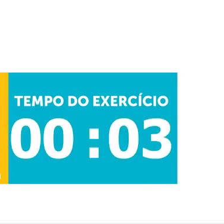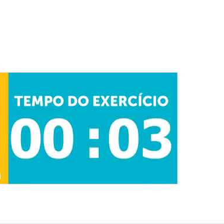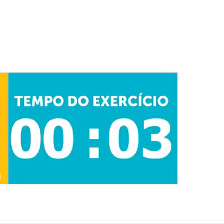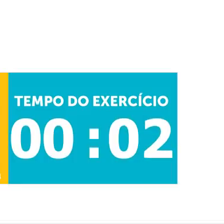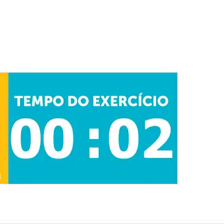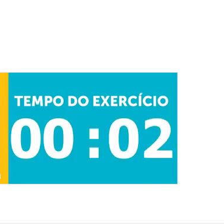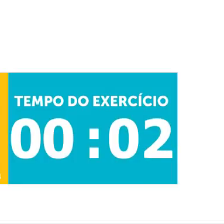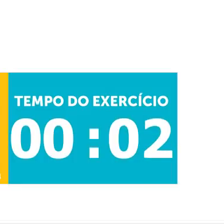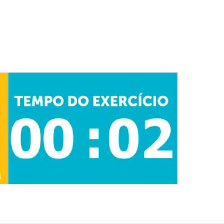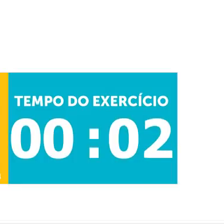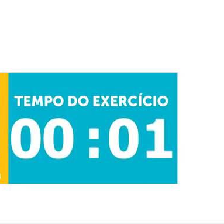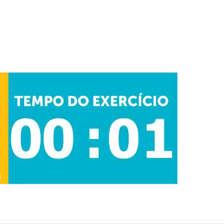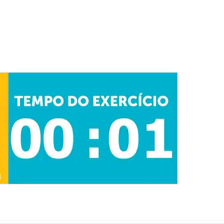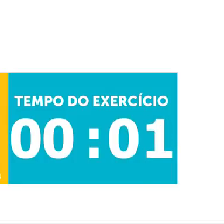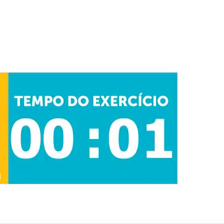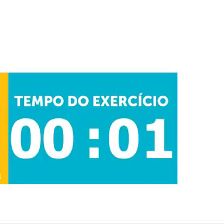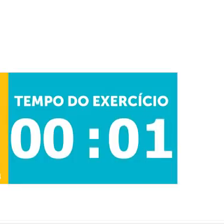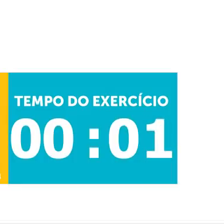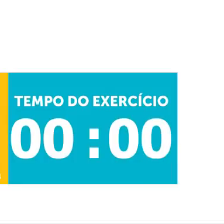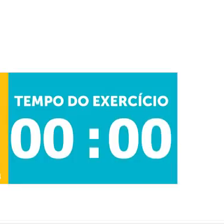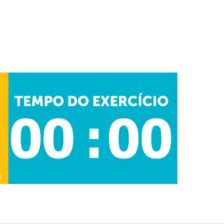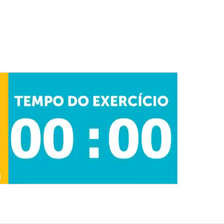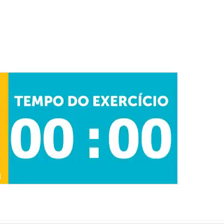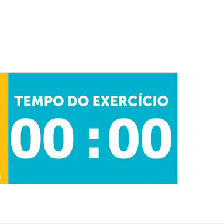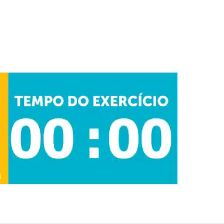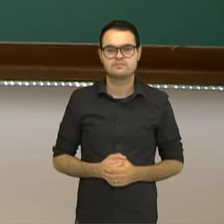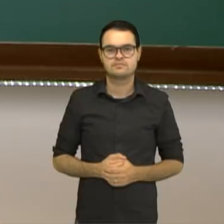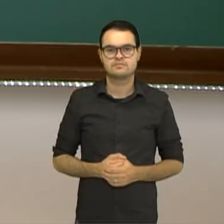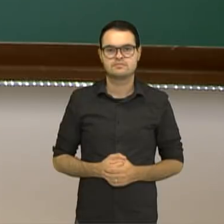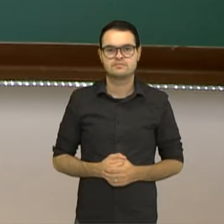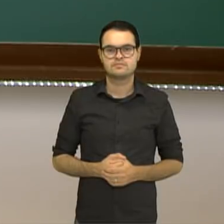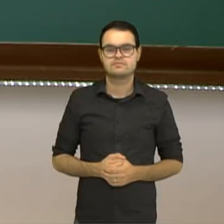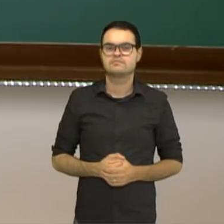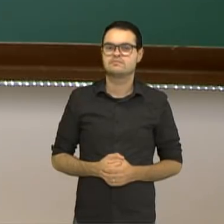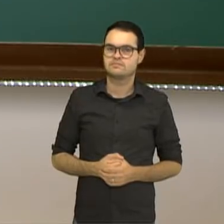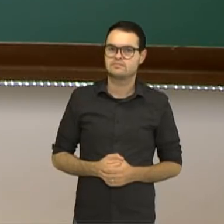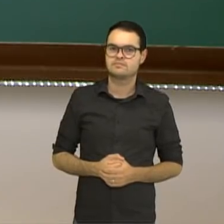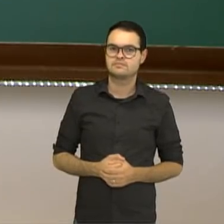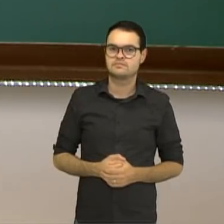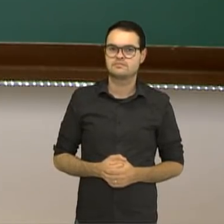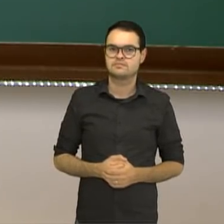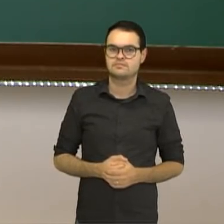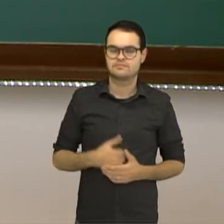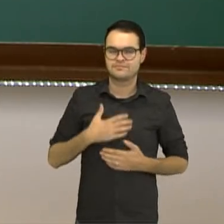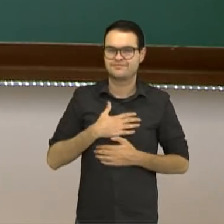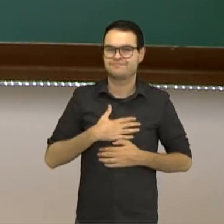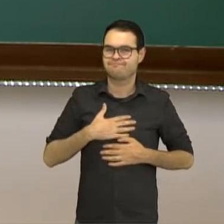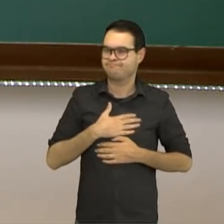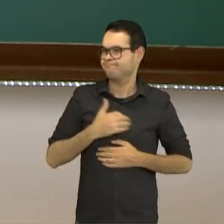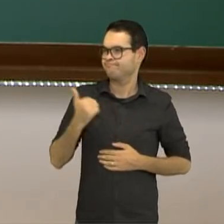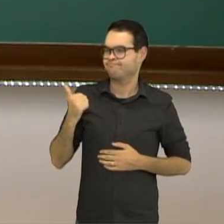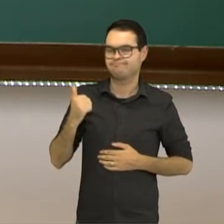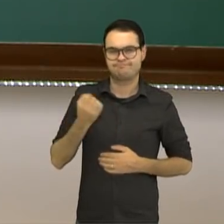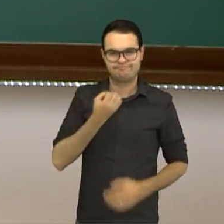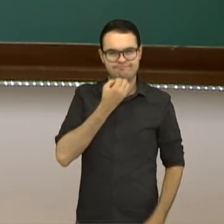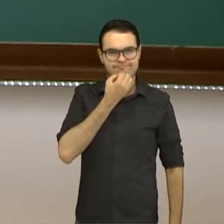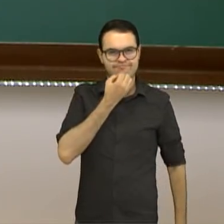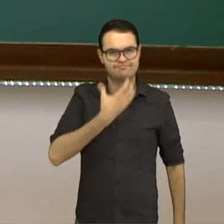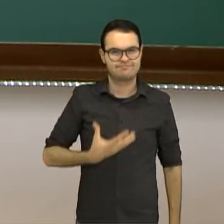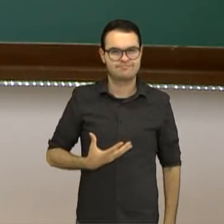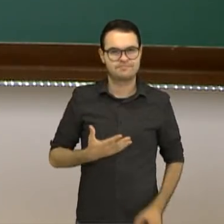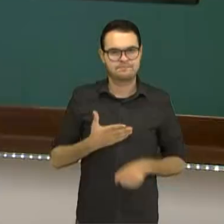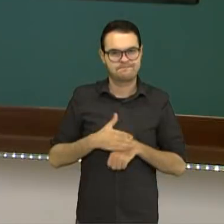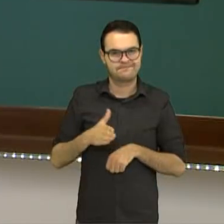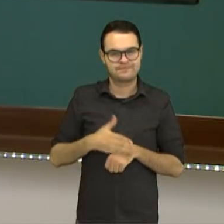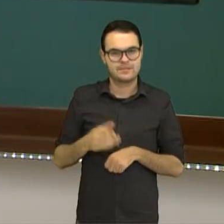E aí, Gostoso esse exercício, hein? Vamos pensar um a